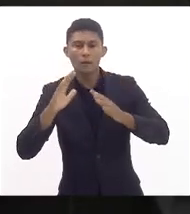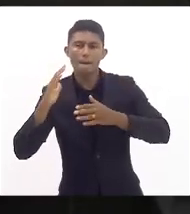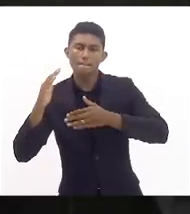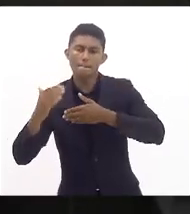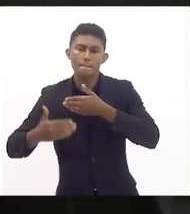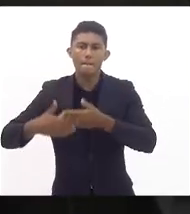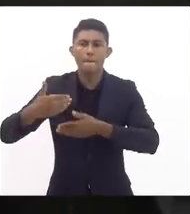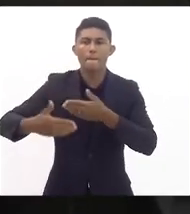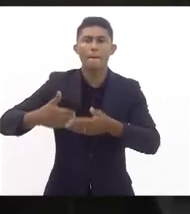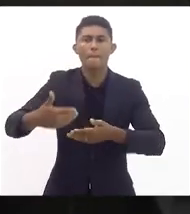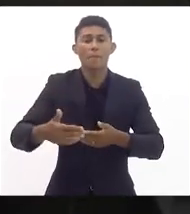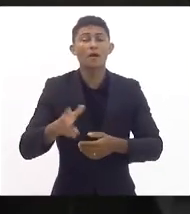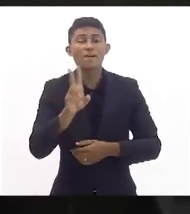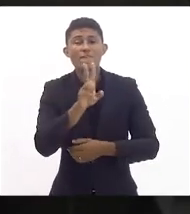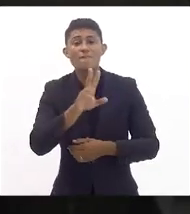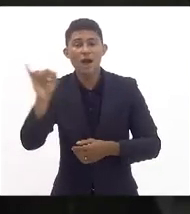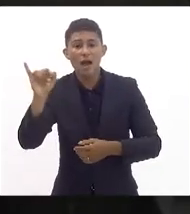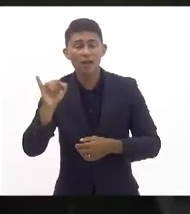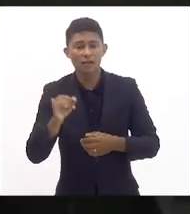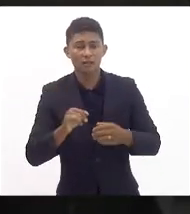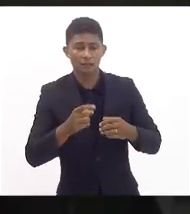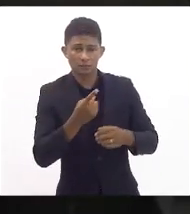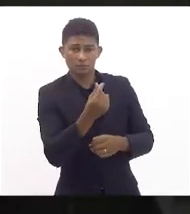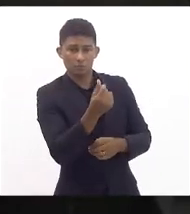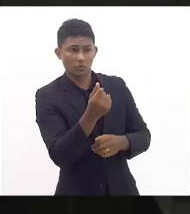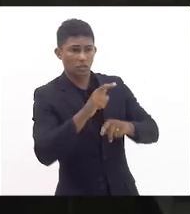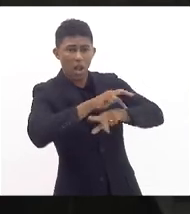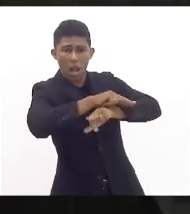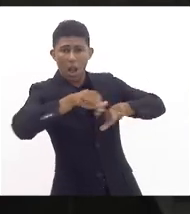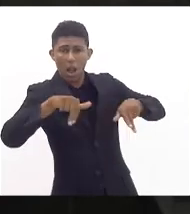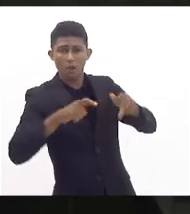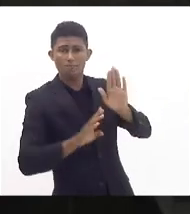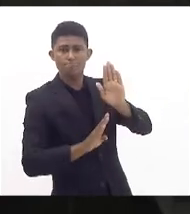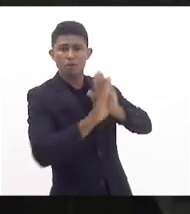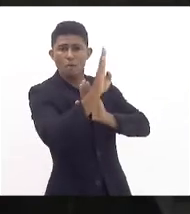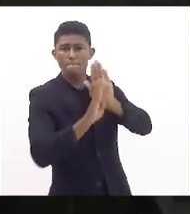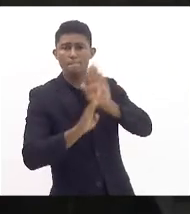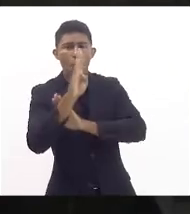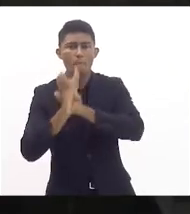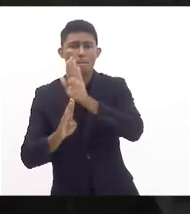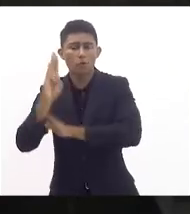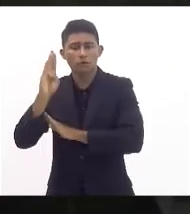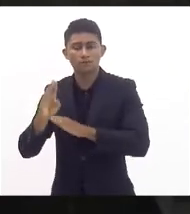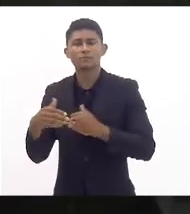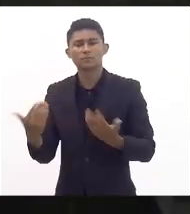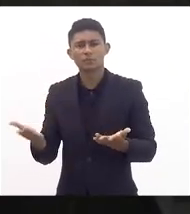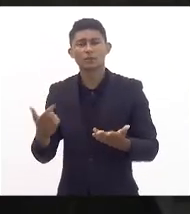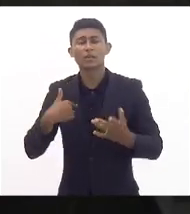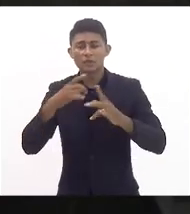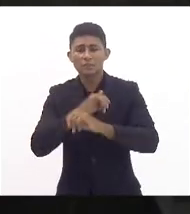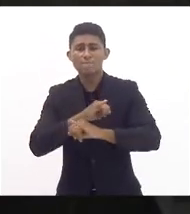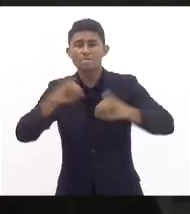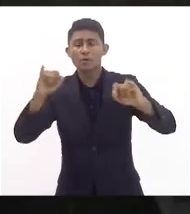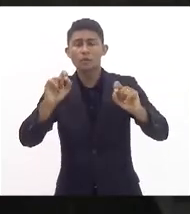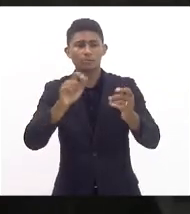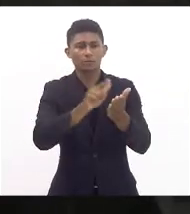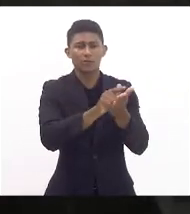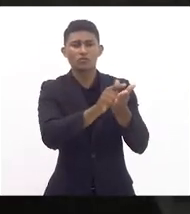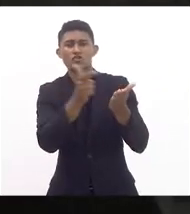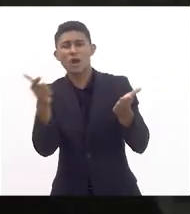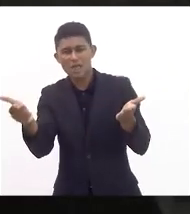produto final ao consumidor. E as manchetes dos jornais, é isso que eu chamo a atenção, diz assim,